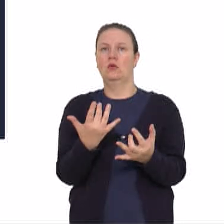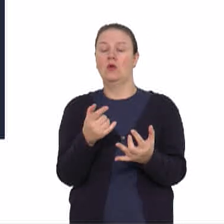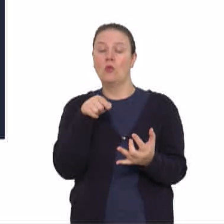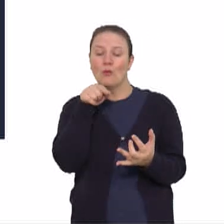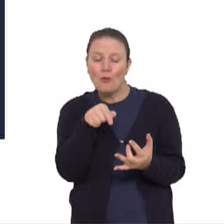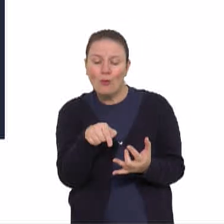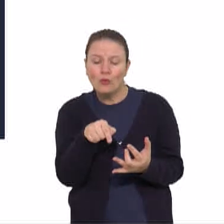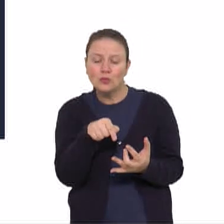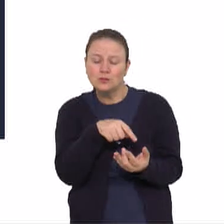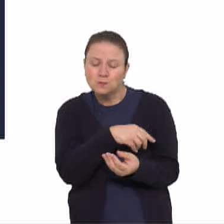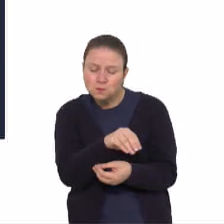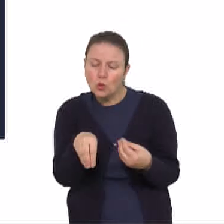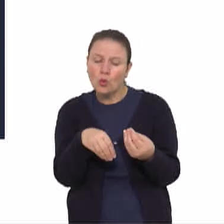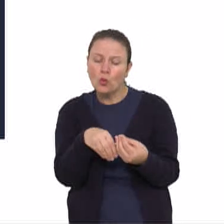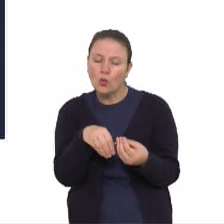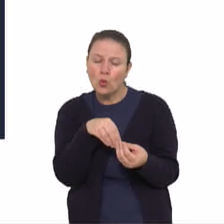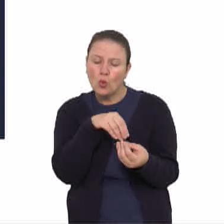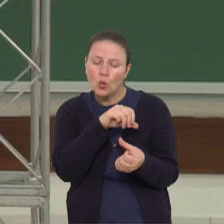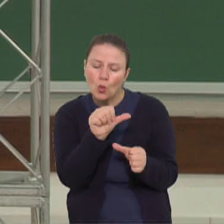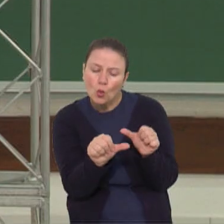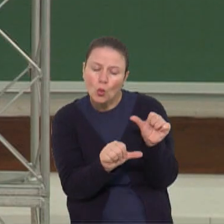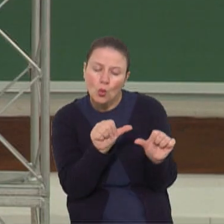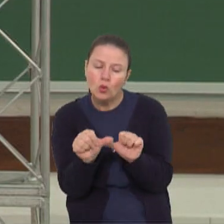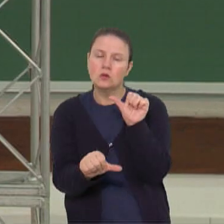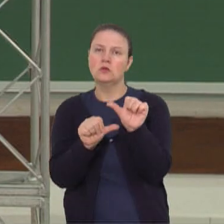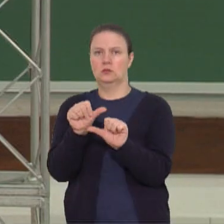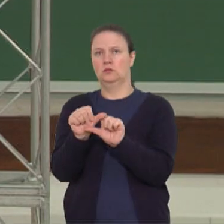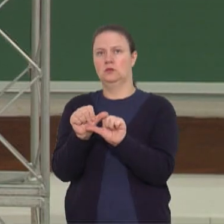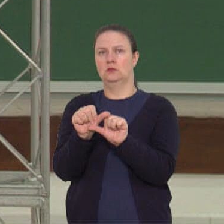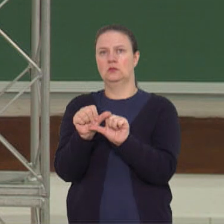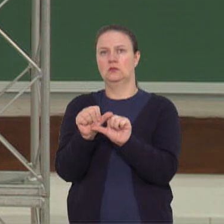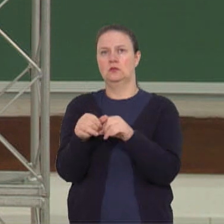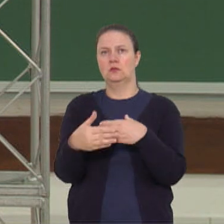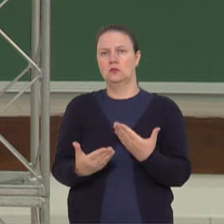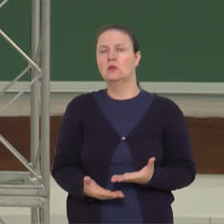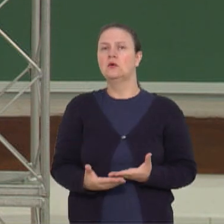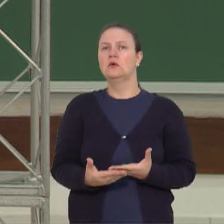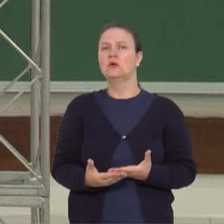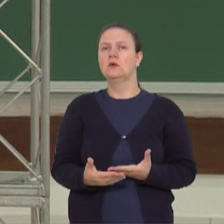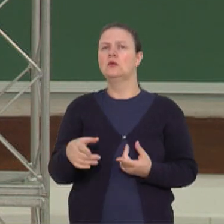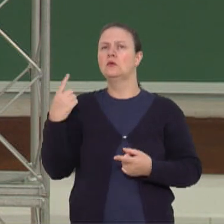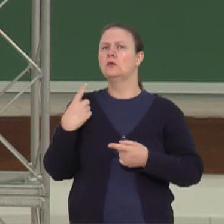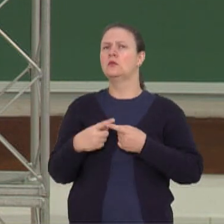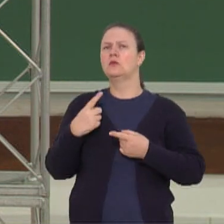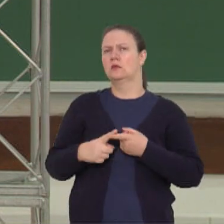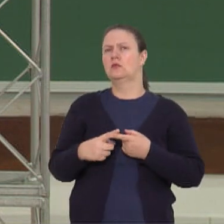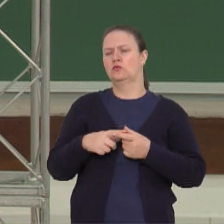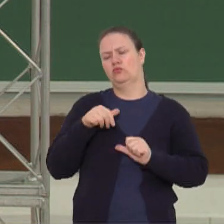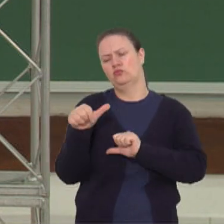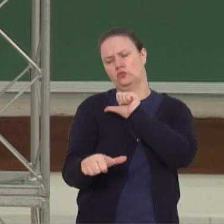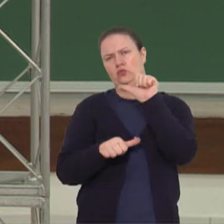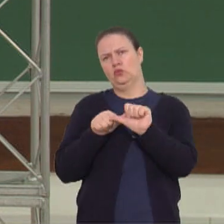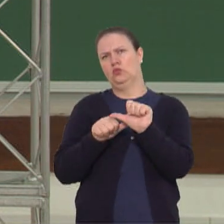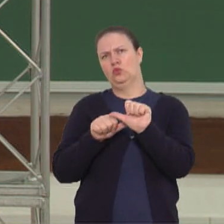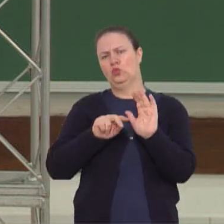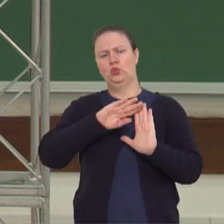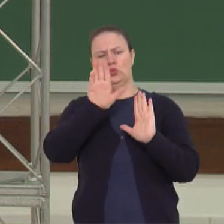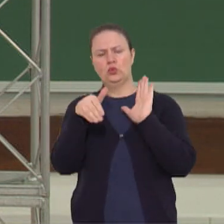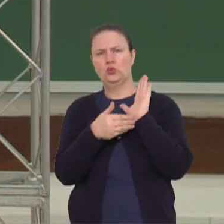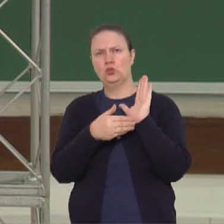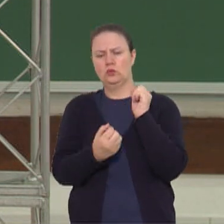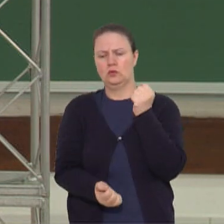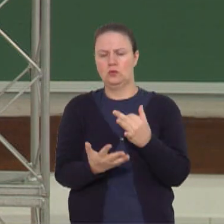transforma. Essa questão da transformação que o fogo causa. Tudo no fogo vira outra